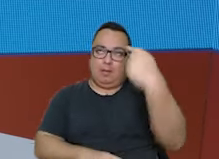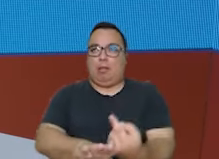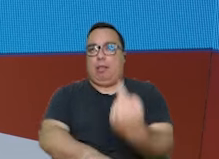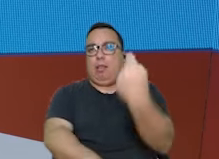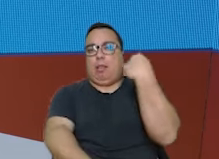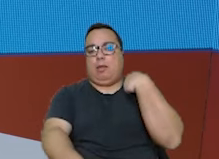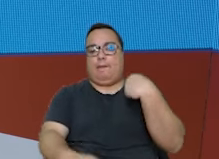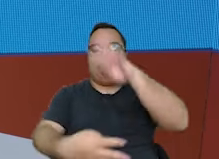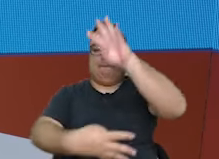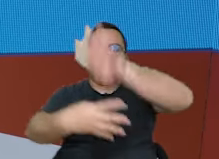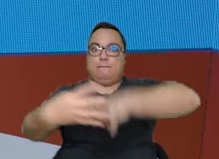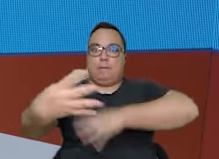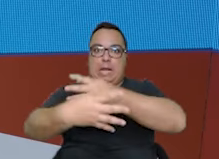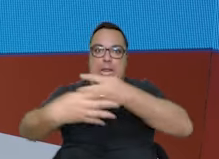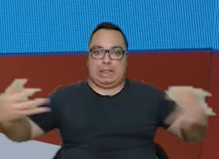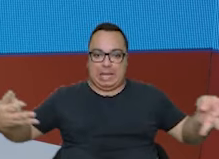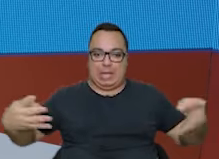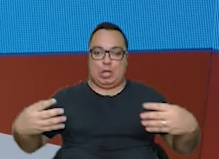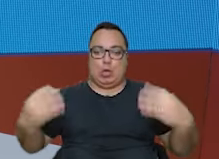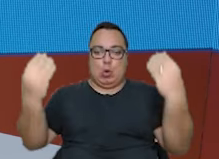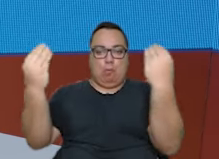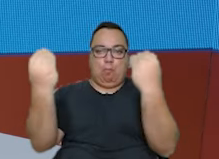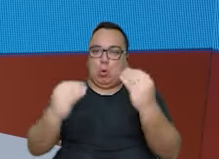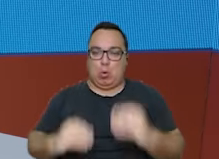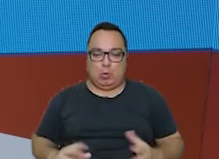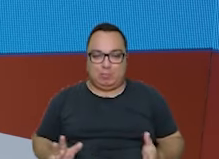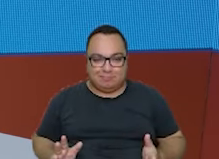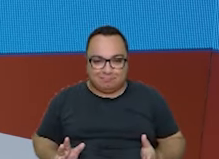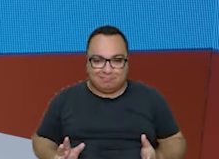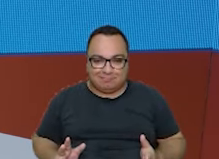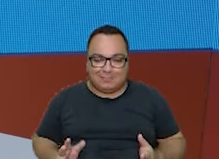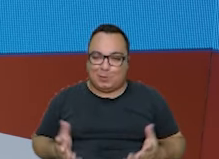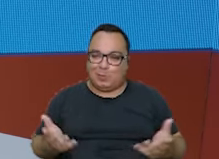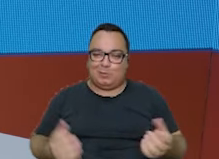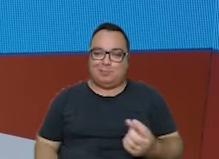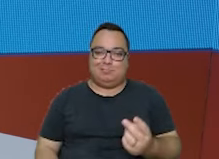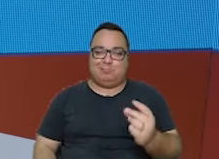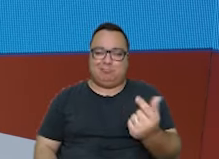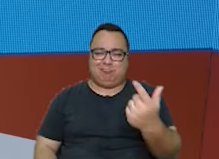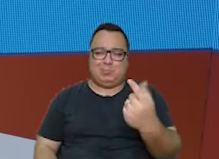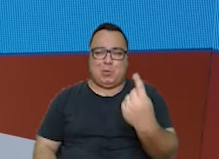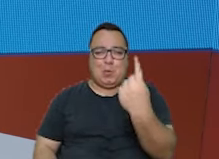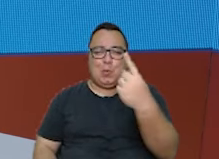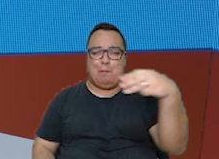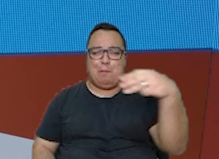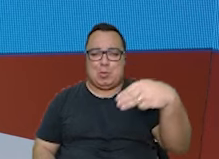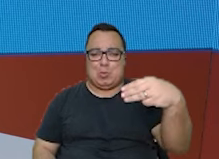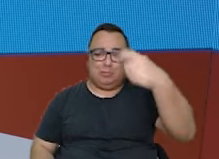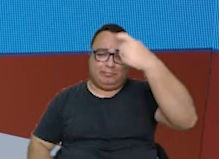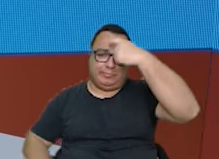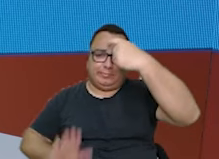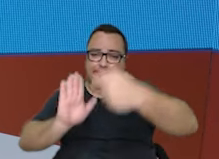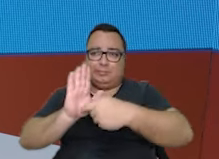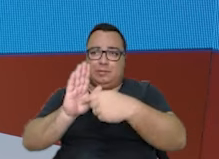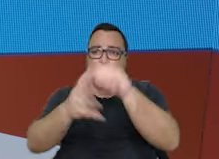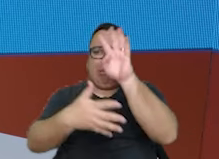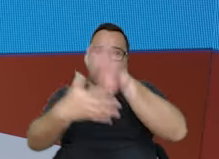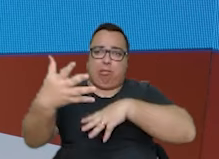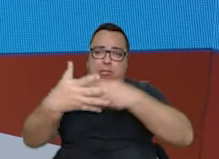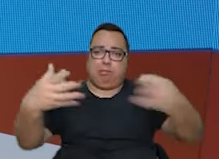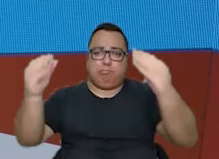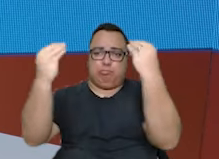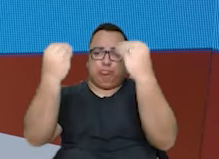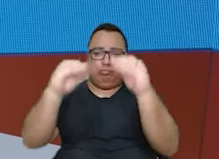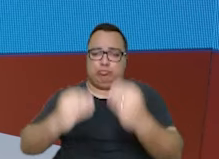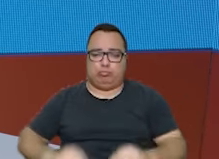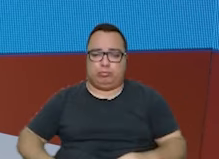editorial né produzir o calendário editorial hoje em em um minuto a inteligência artificial desenha o calendário editorial do